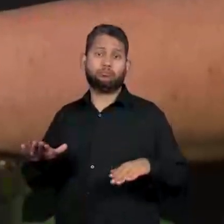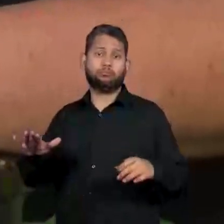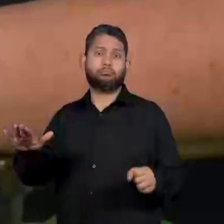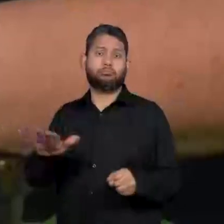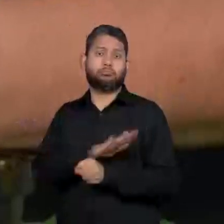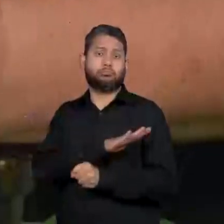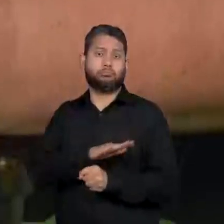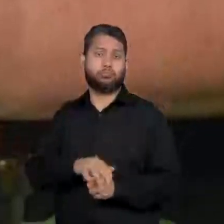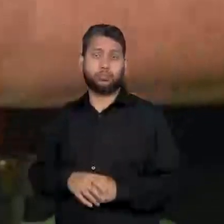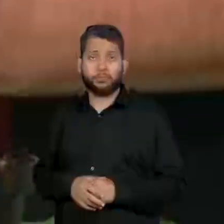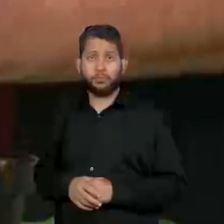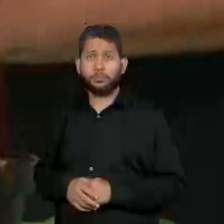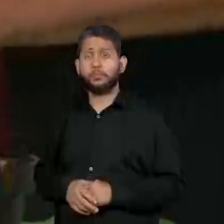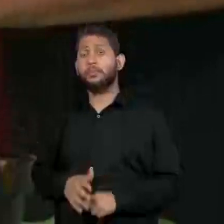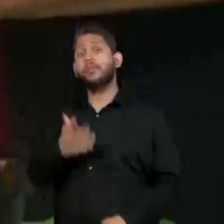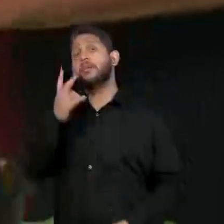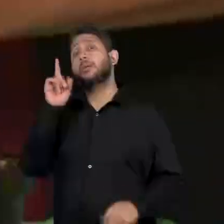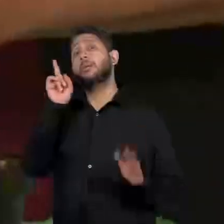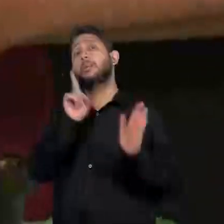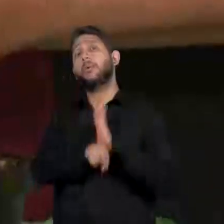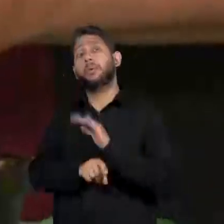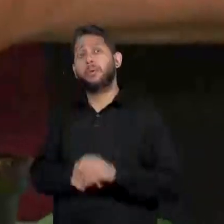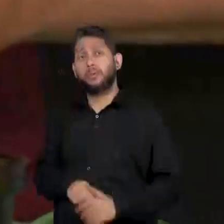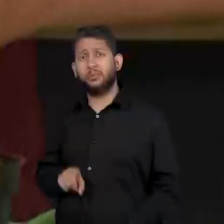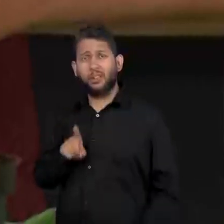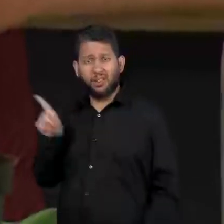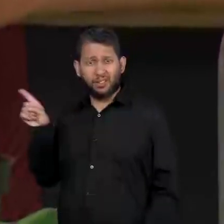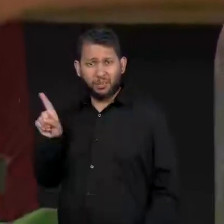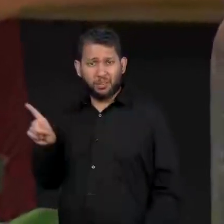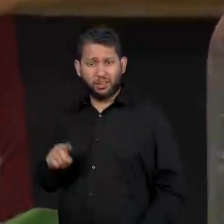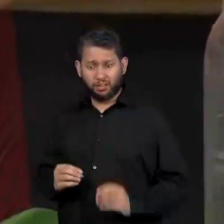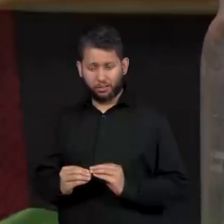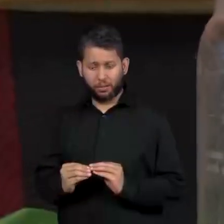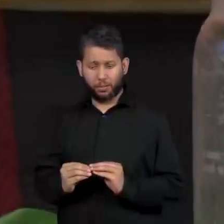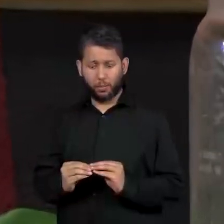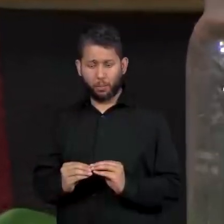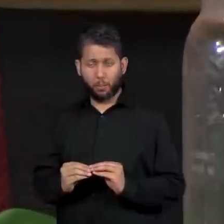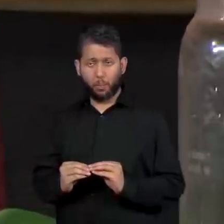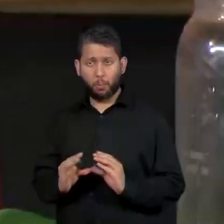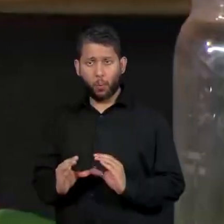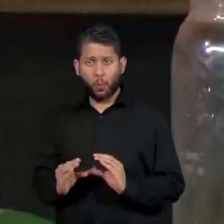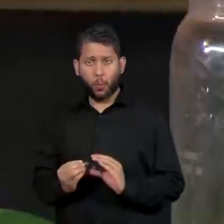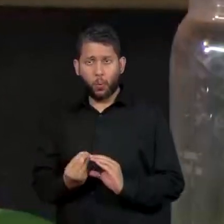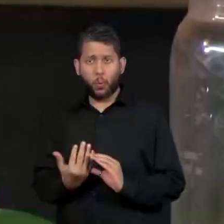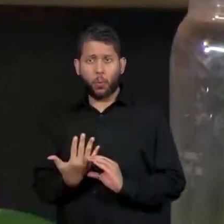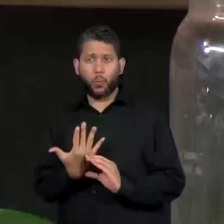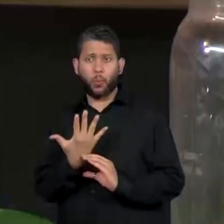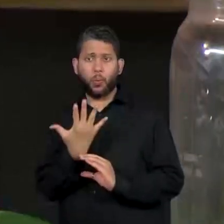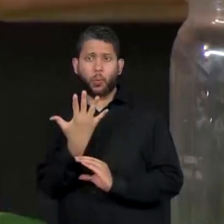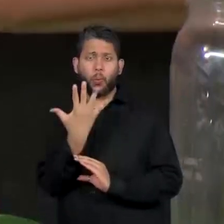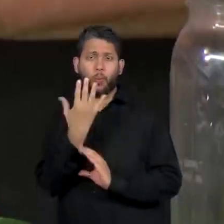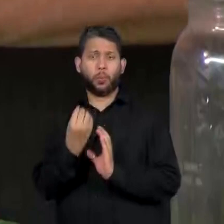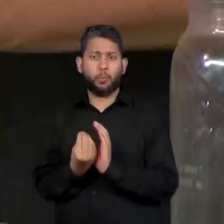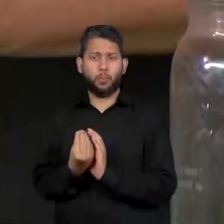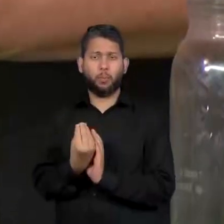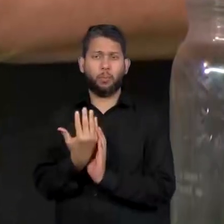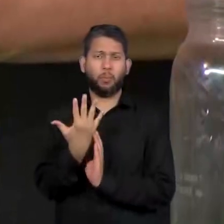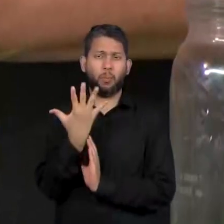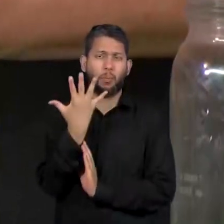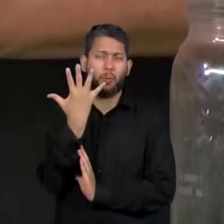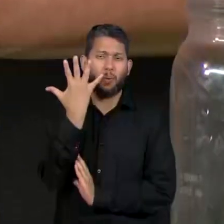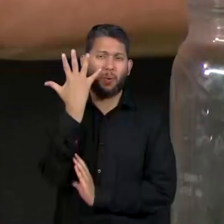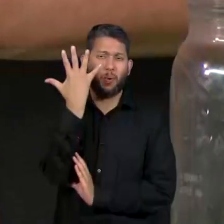semente. O que, que vocês acham? Será que essa sementinha aqui vai brotar num solo tão compactado quanto